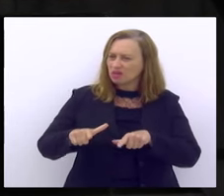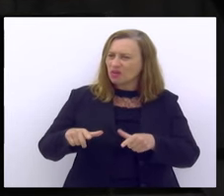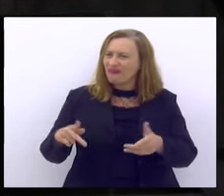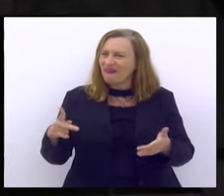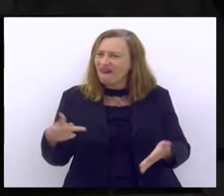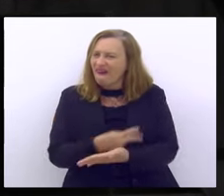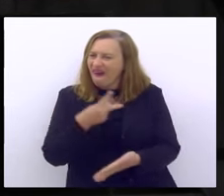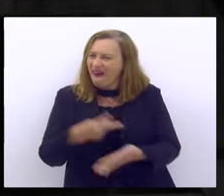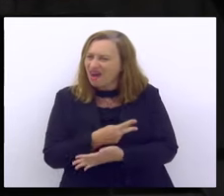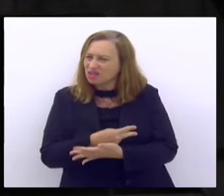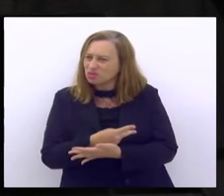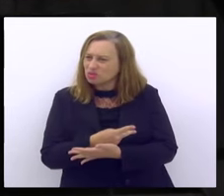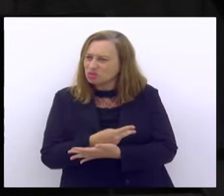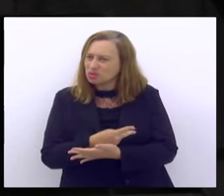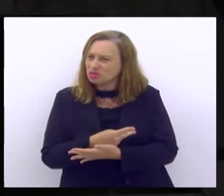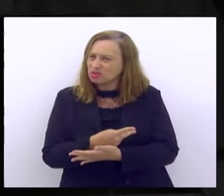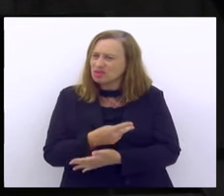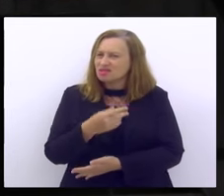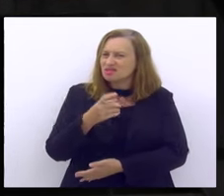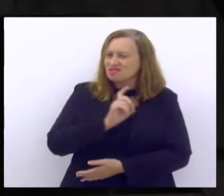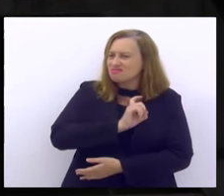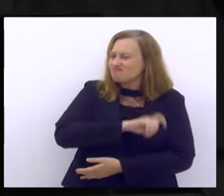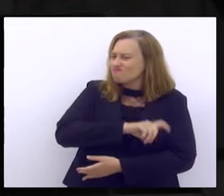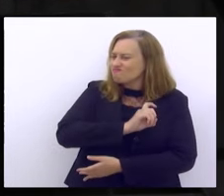ilegais, cretinas,